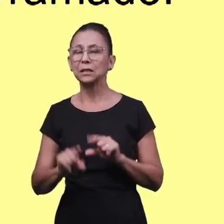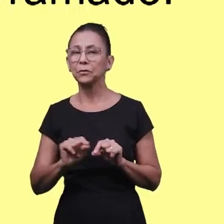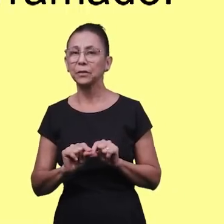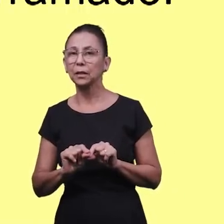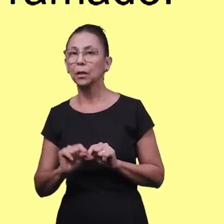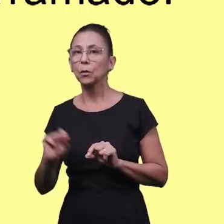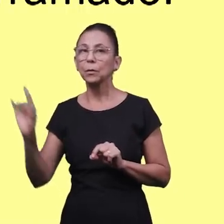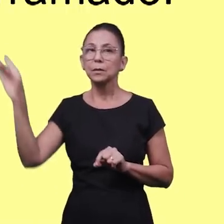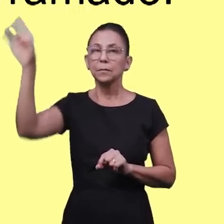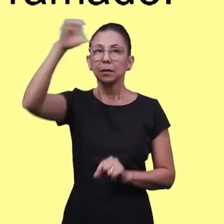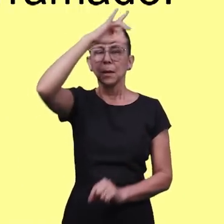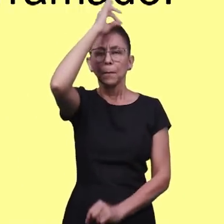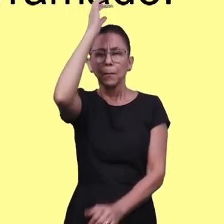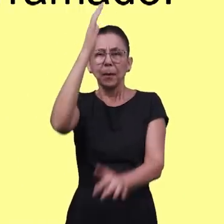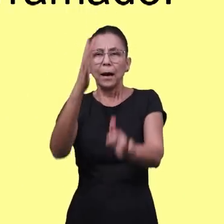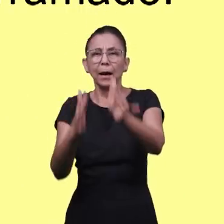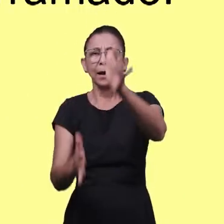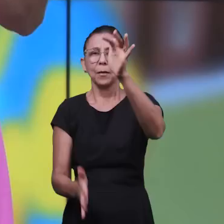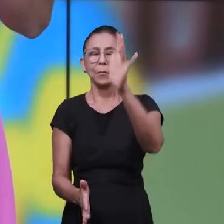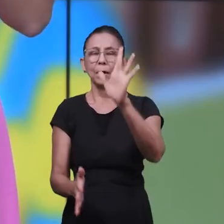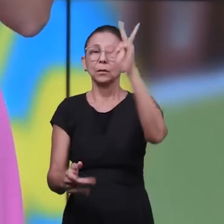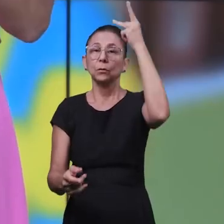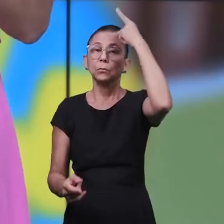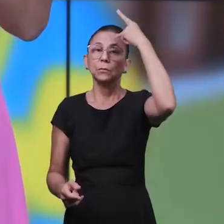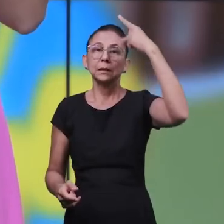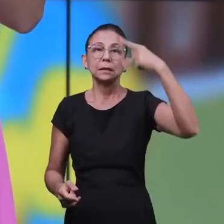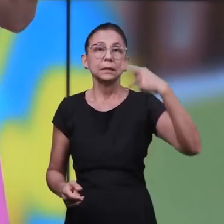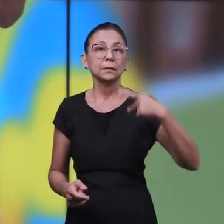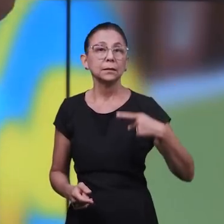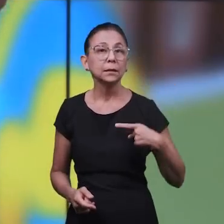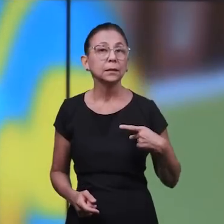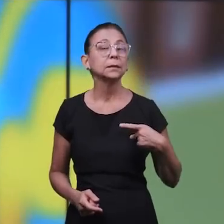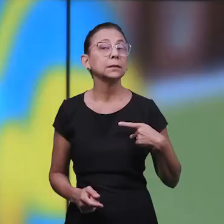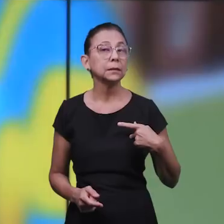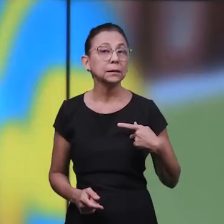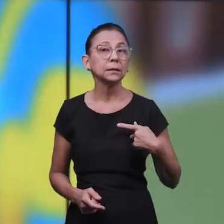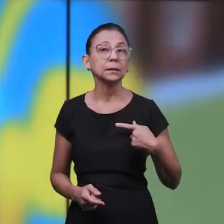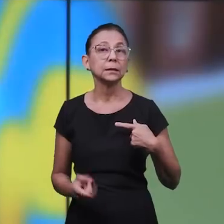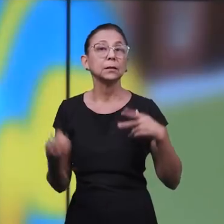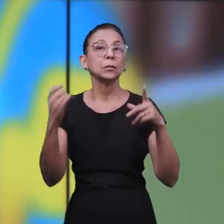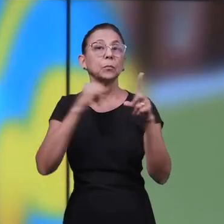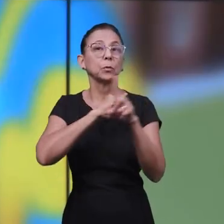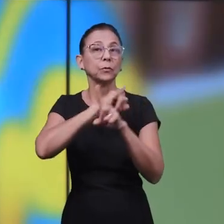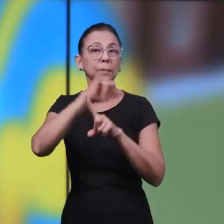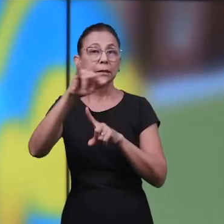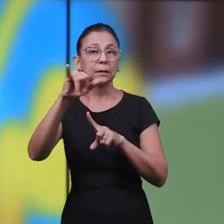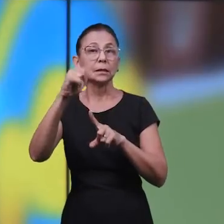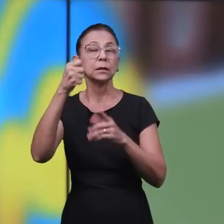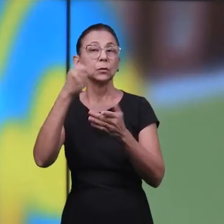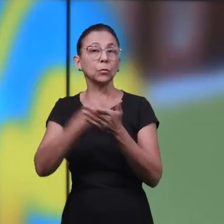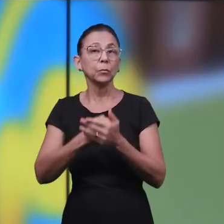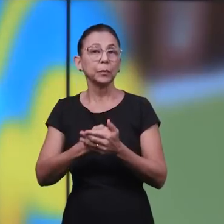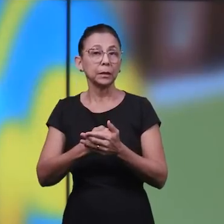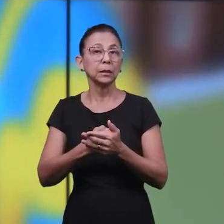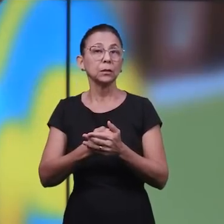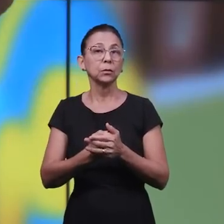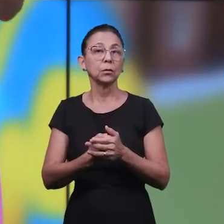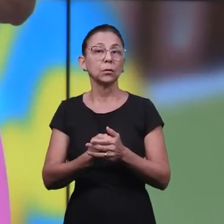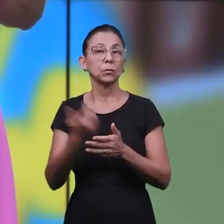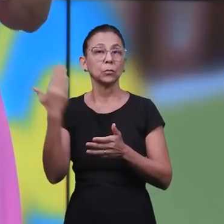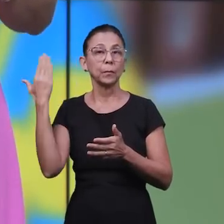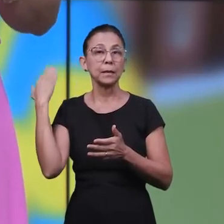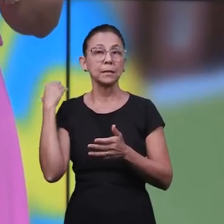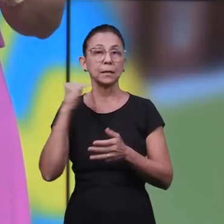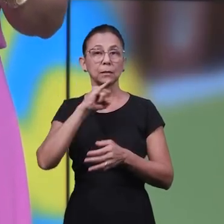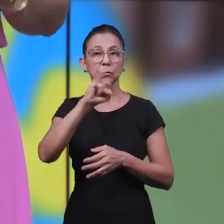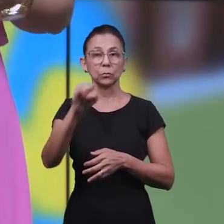Santo é derramado sobre toda a terra. E isso é o cumprimento de uma profecia que está lá no livro de Joel.